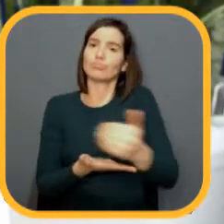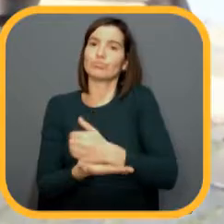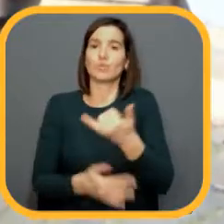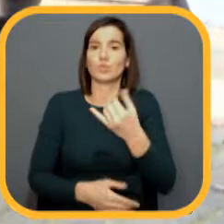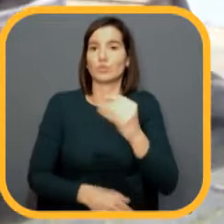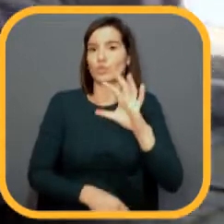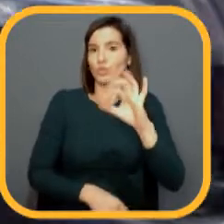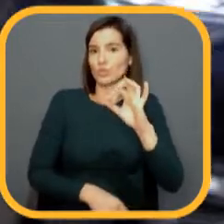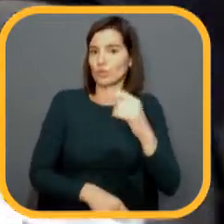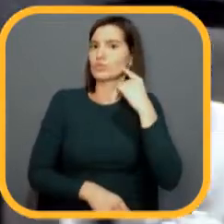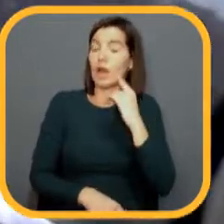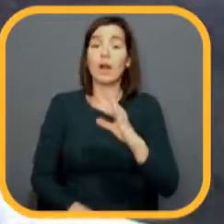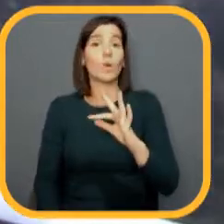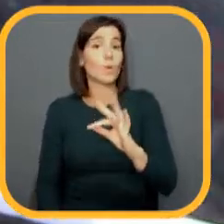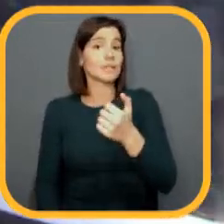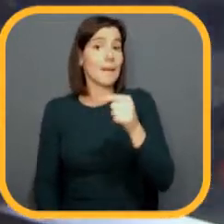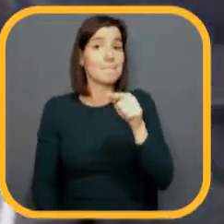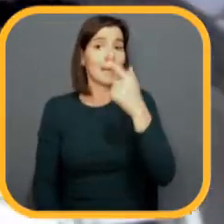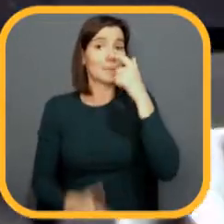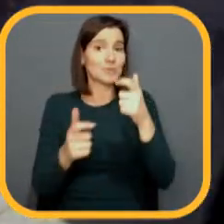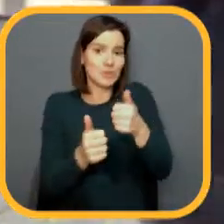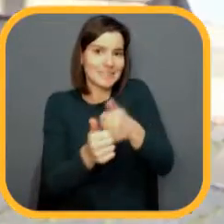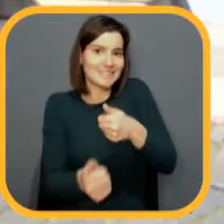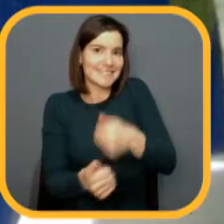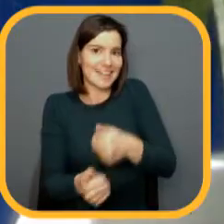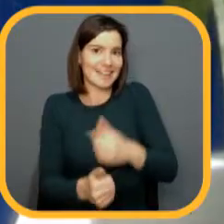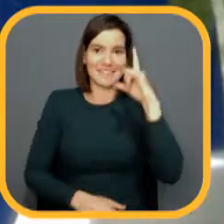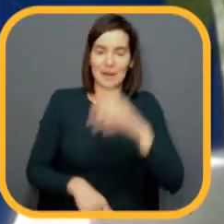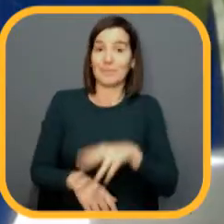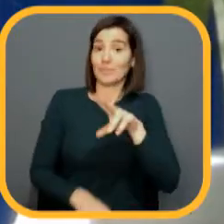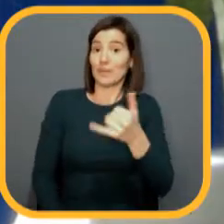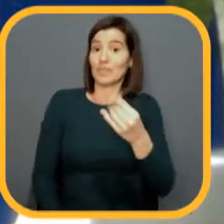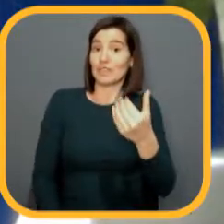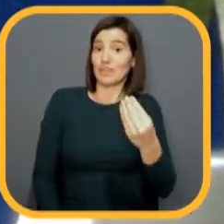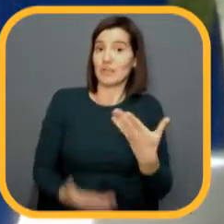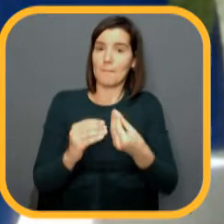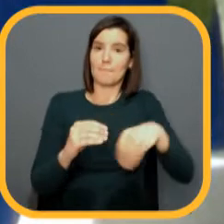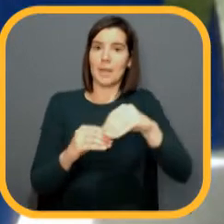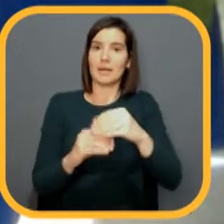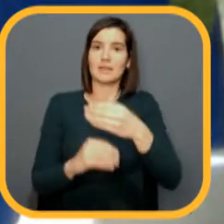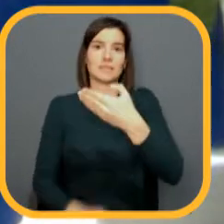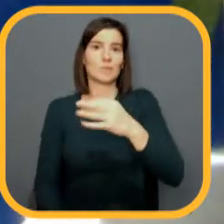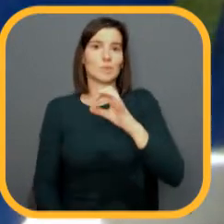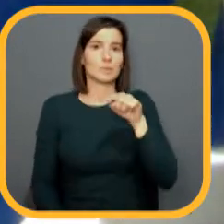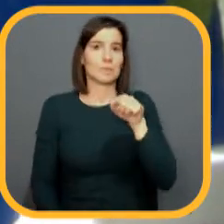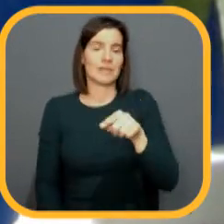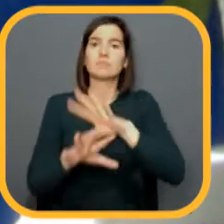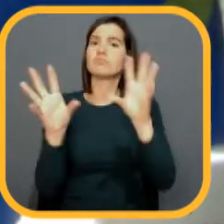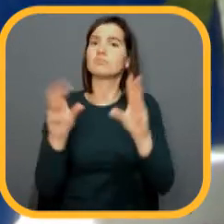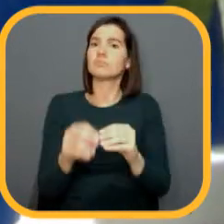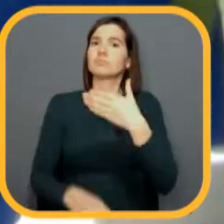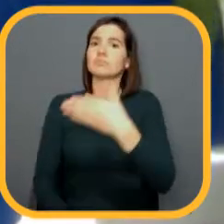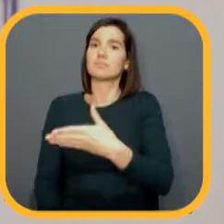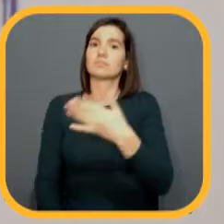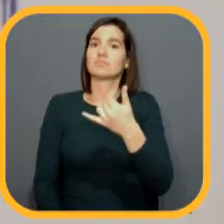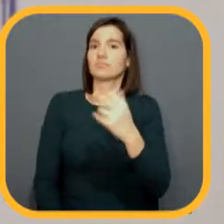realizado, em 2018 já contava com cerca de 45 mil seguidores. Em novembro de 2020, conta com mais 78 mil, um